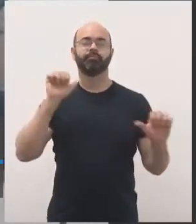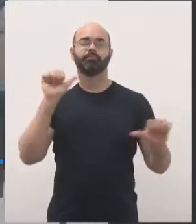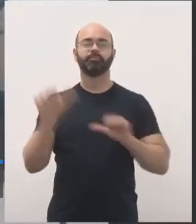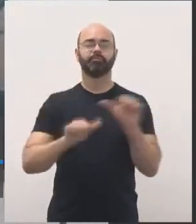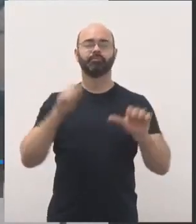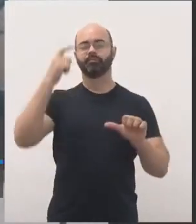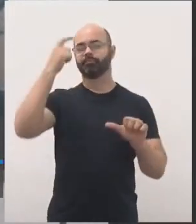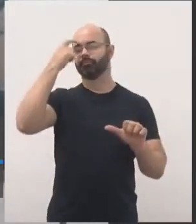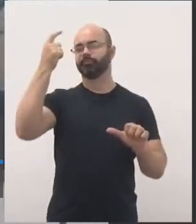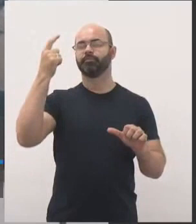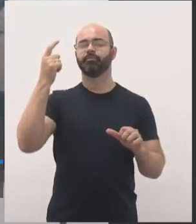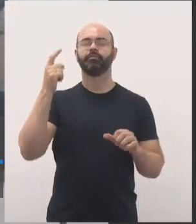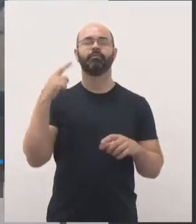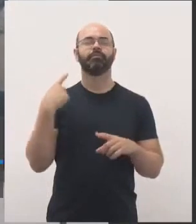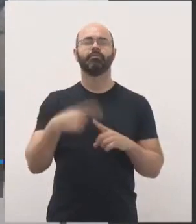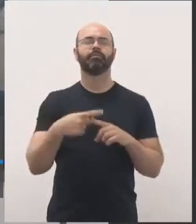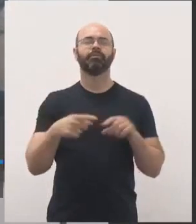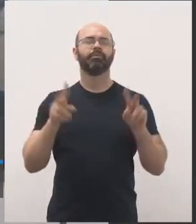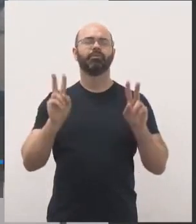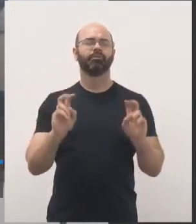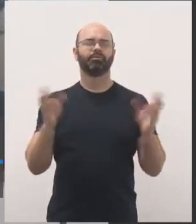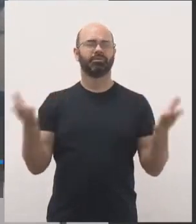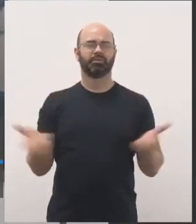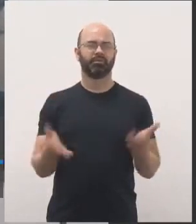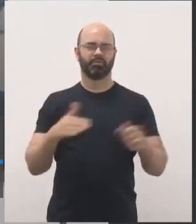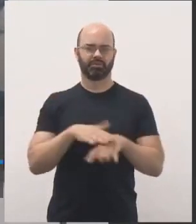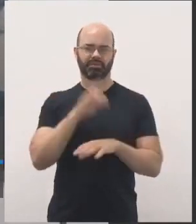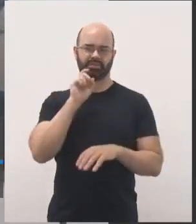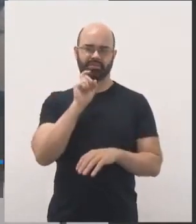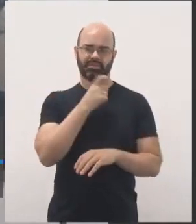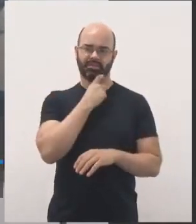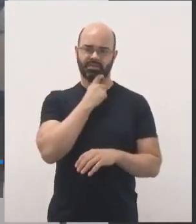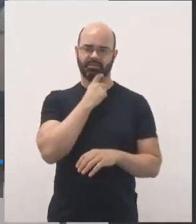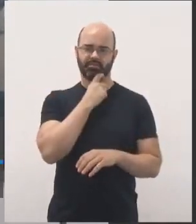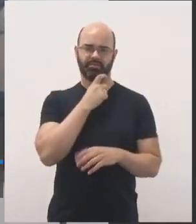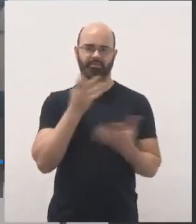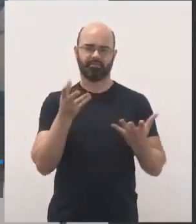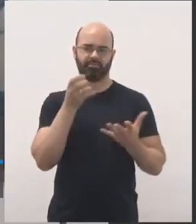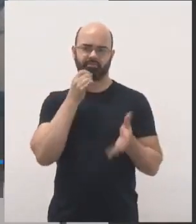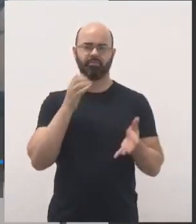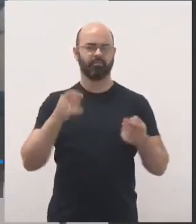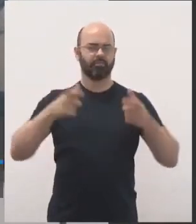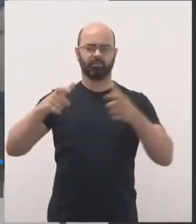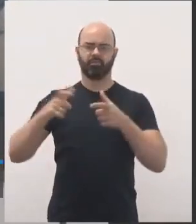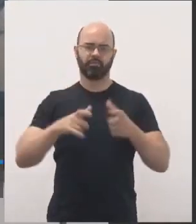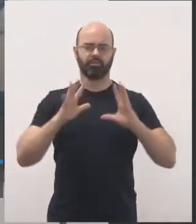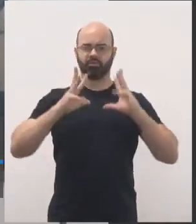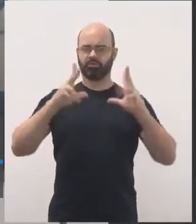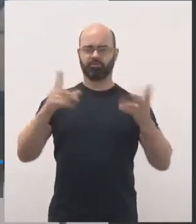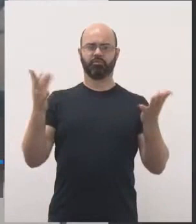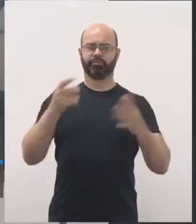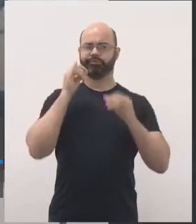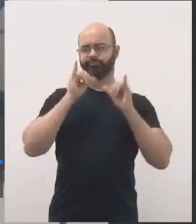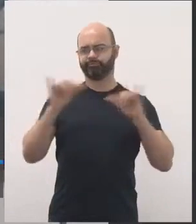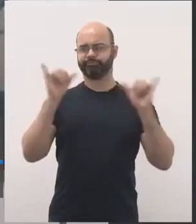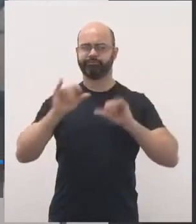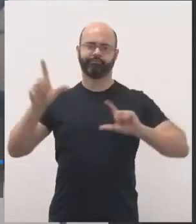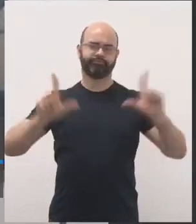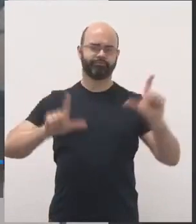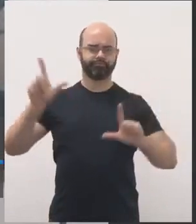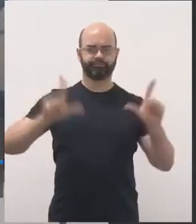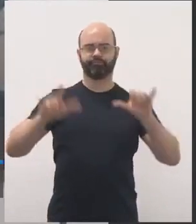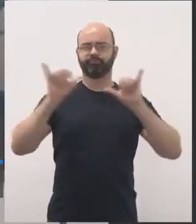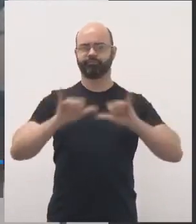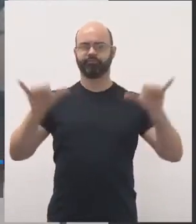chave. Por que falar sobre isso agora em setembro? Porque está em todo lugar, tá na mídia, enfim. Então a gente